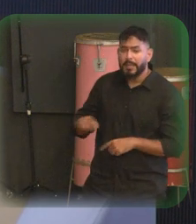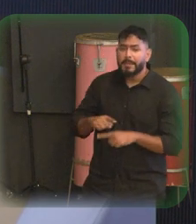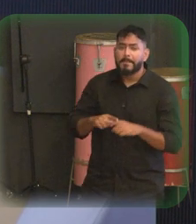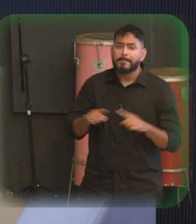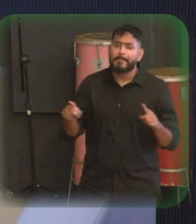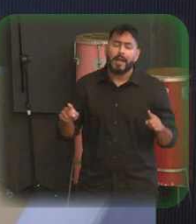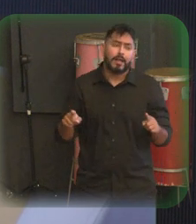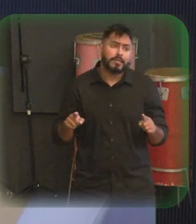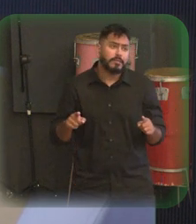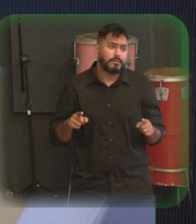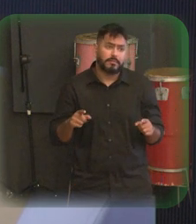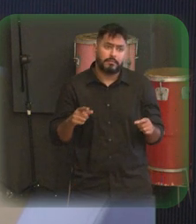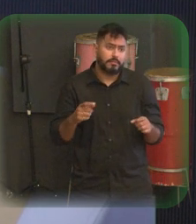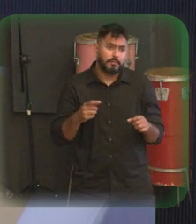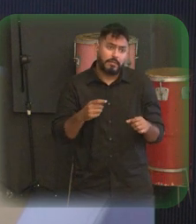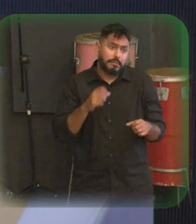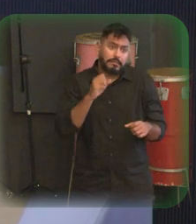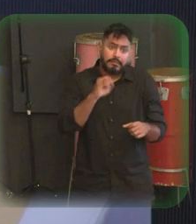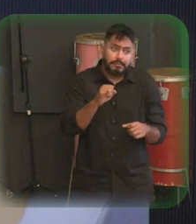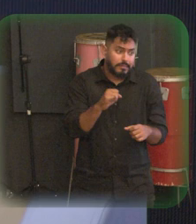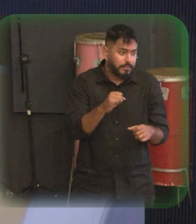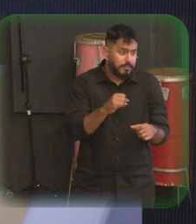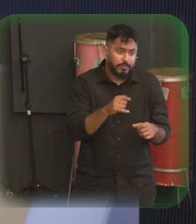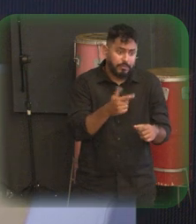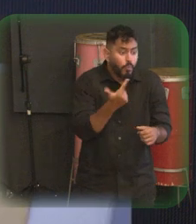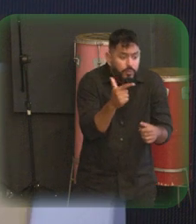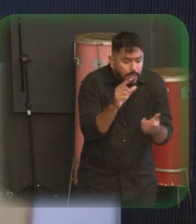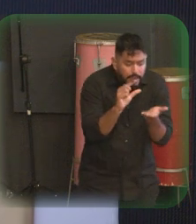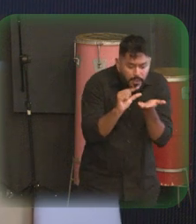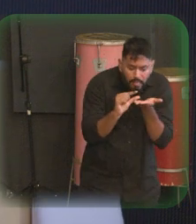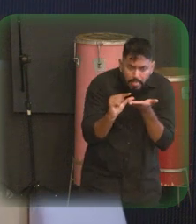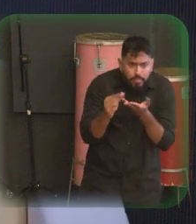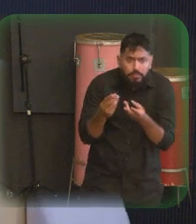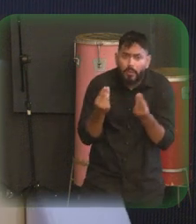que a gente não tem a condição de dar um passo maior do que hoje